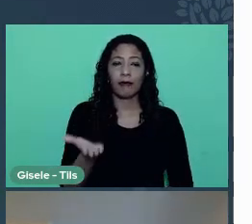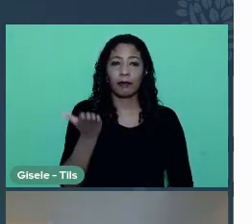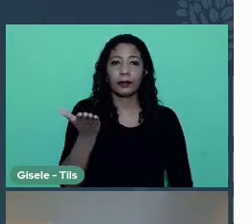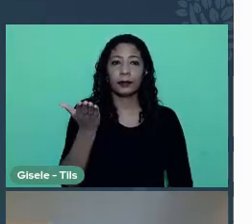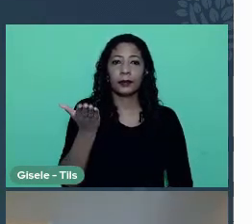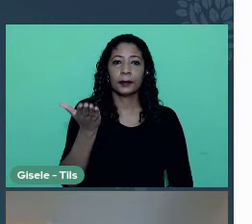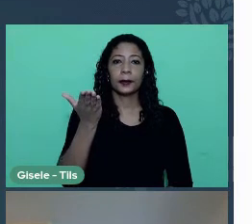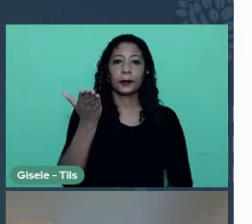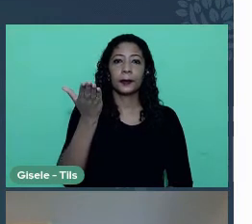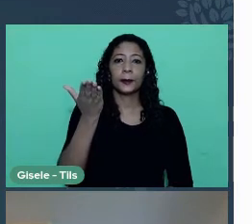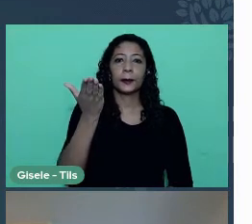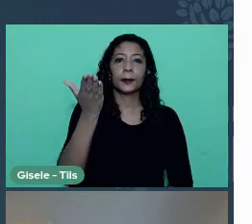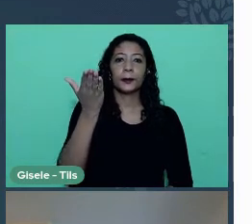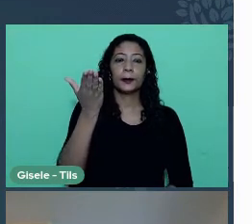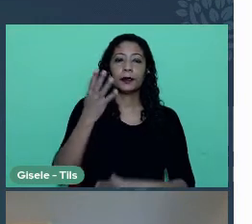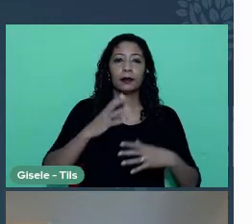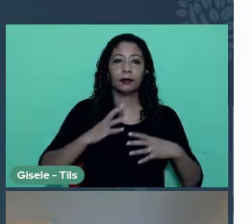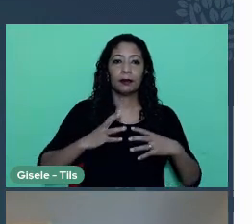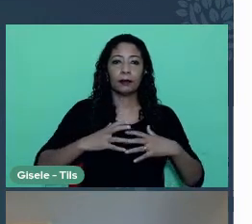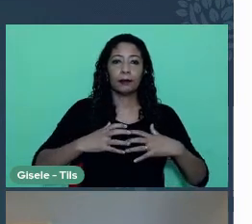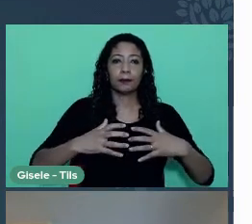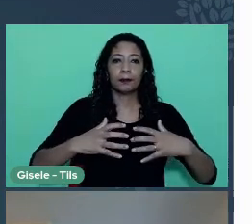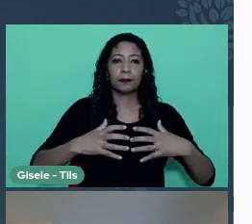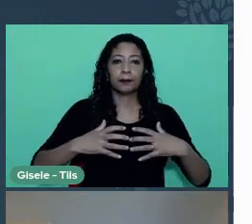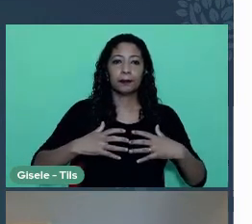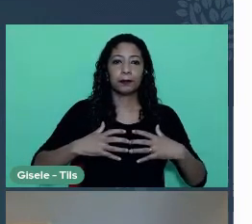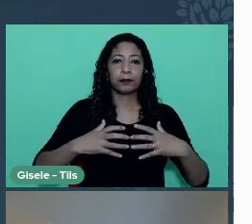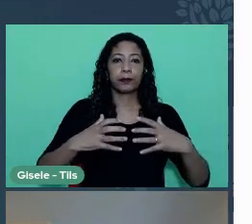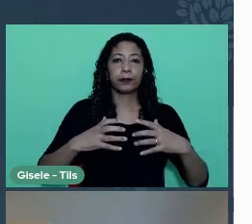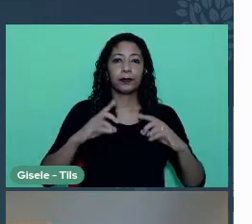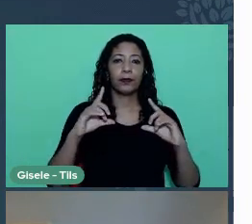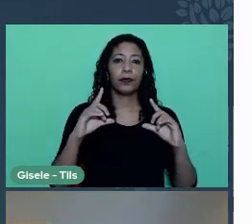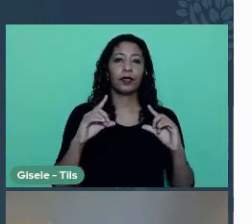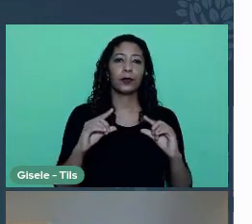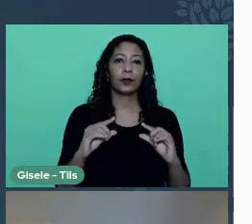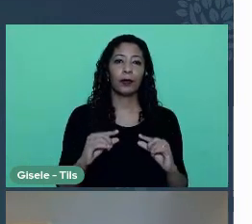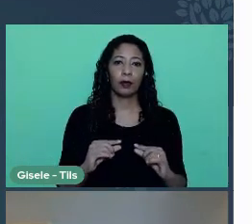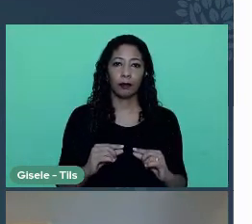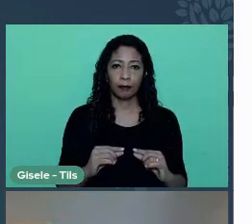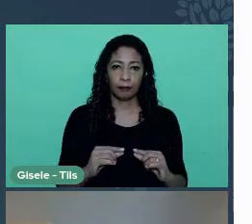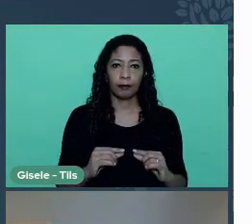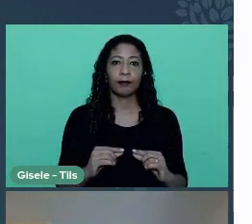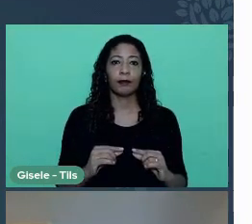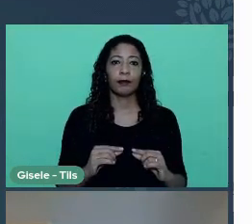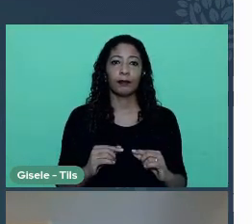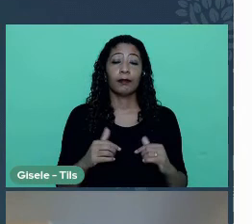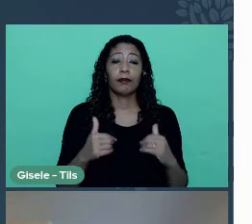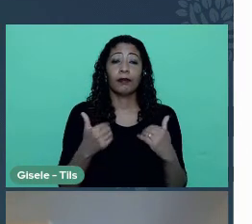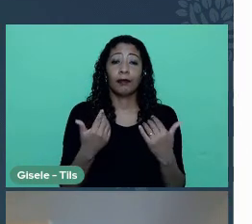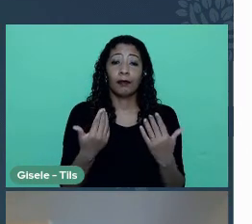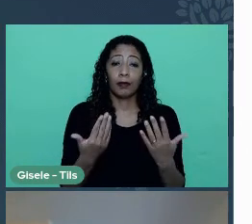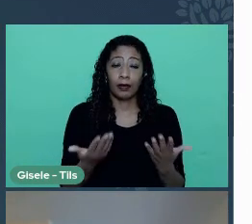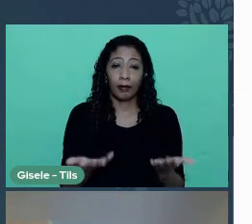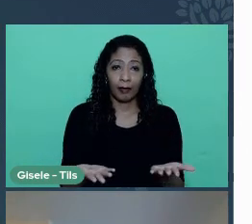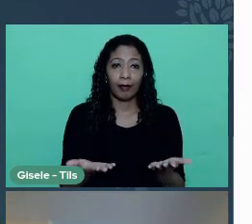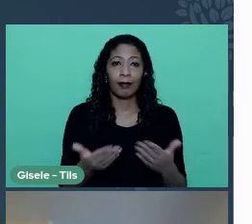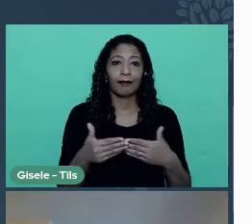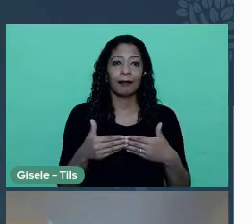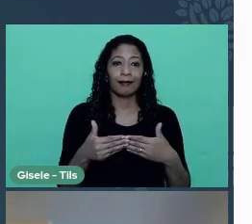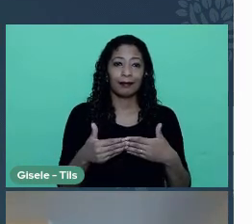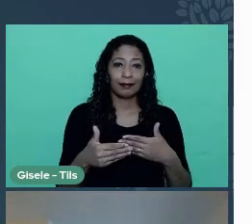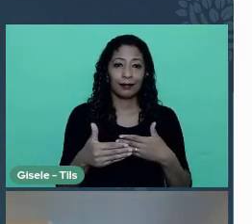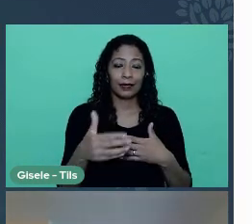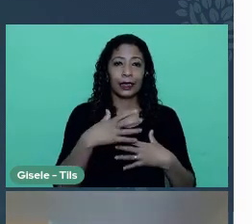várias questões da função pulmonar dela vão diminuindo, né? O que vai dando ainda mais, como a gente falou,